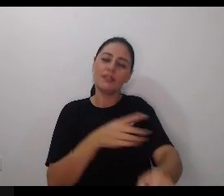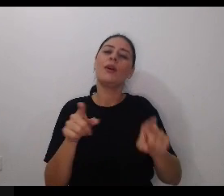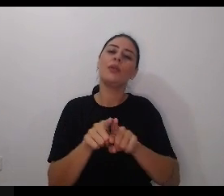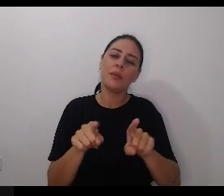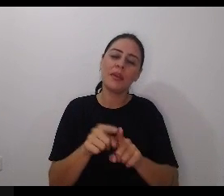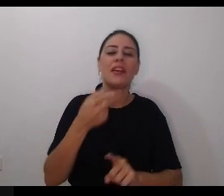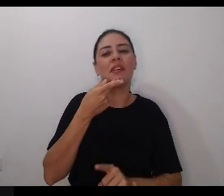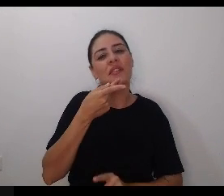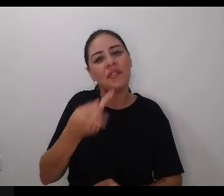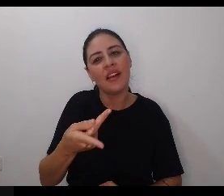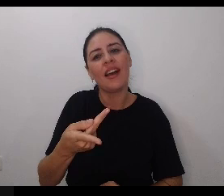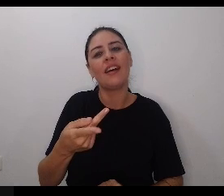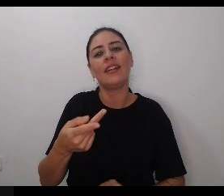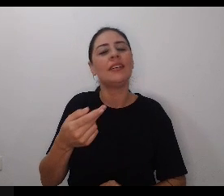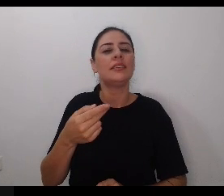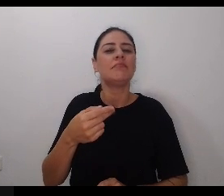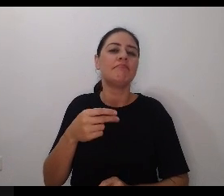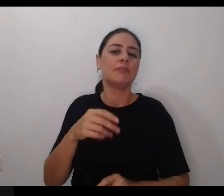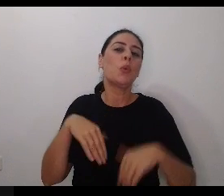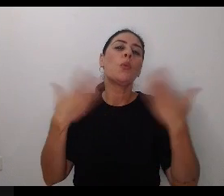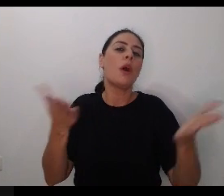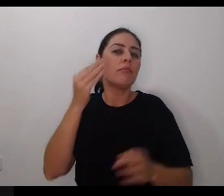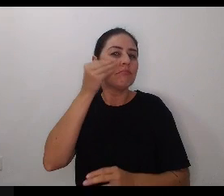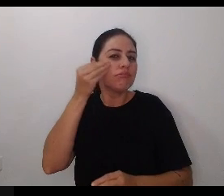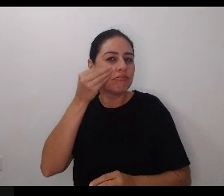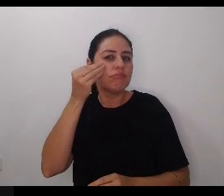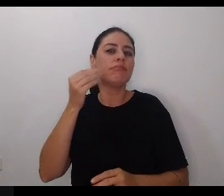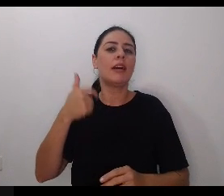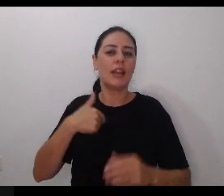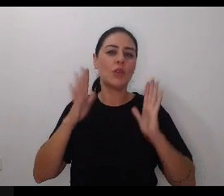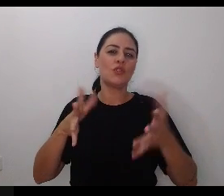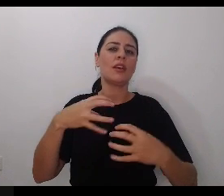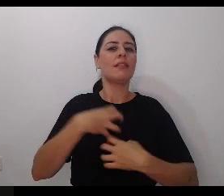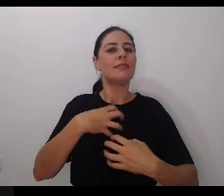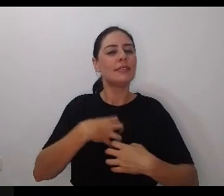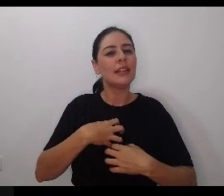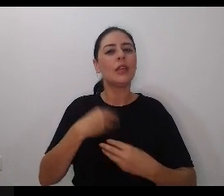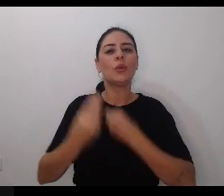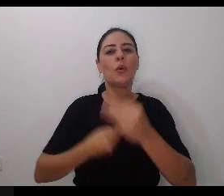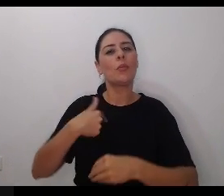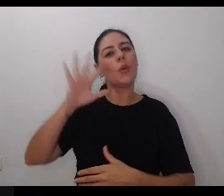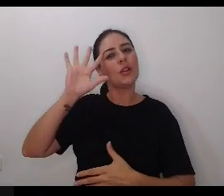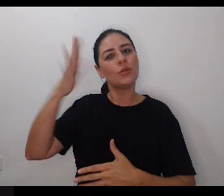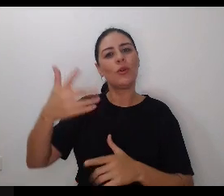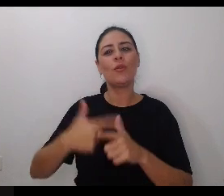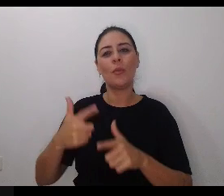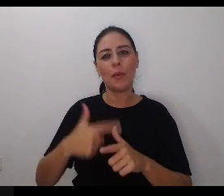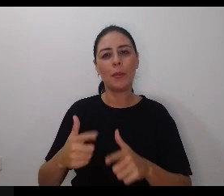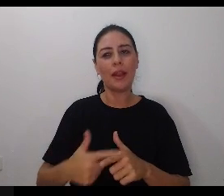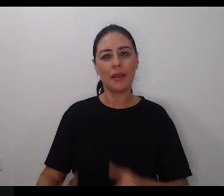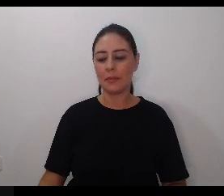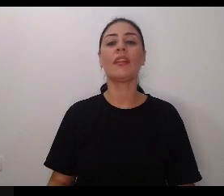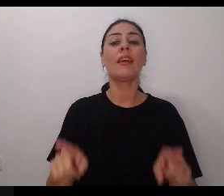as emoções, e aí também falar de em quais situações que eu me sinto dessa forma, né? O que eu faço quando eu me sinto